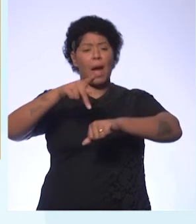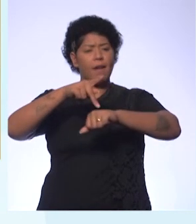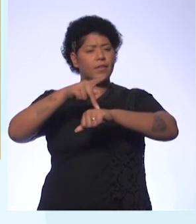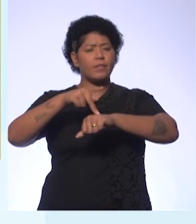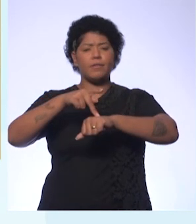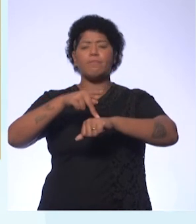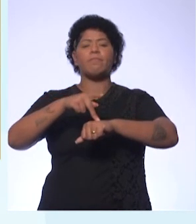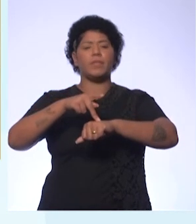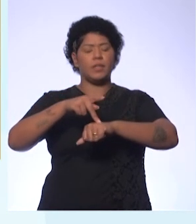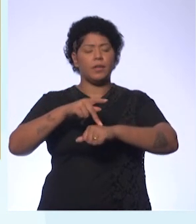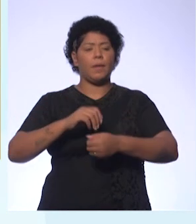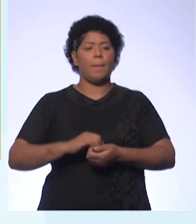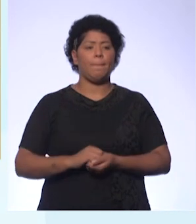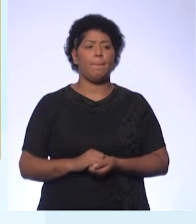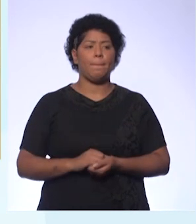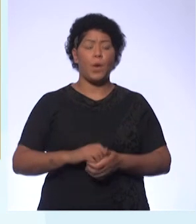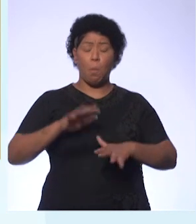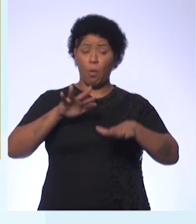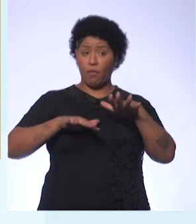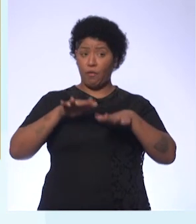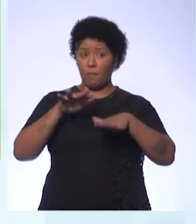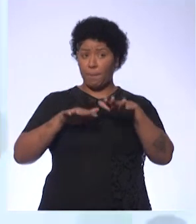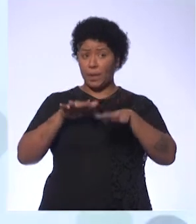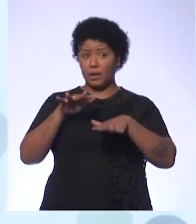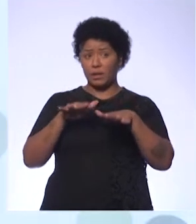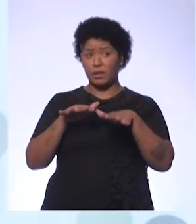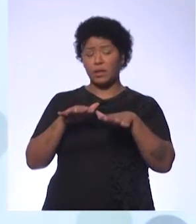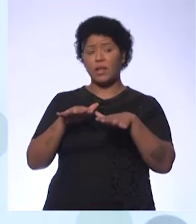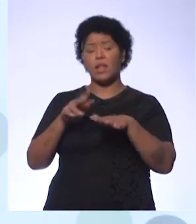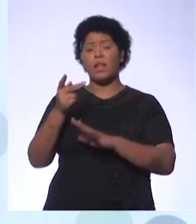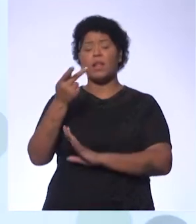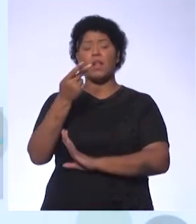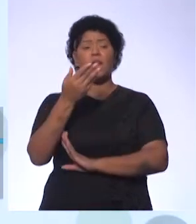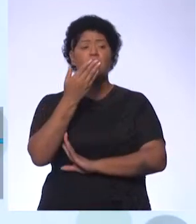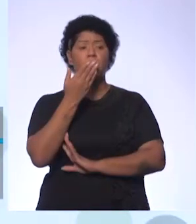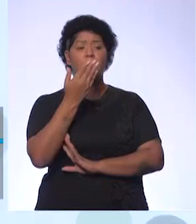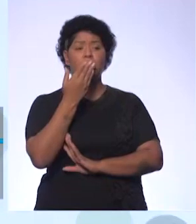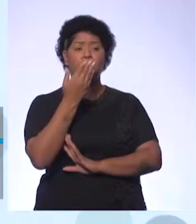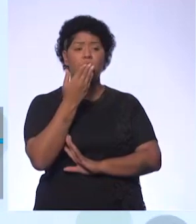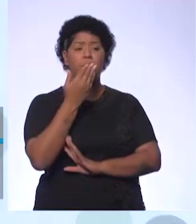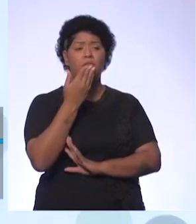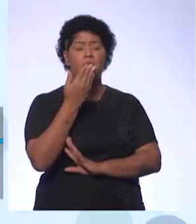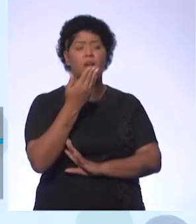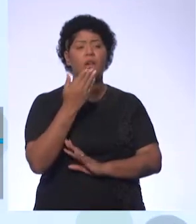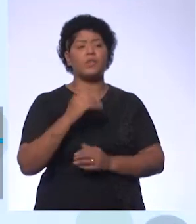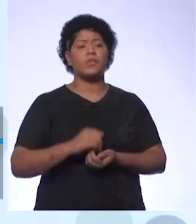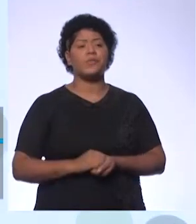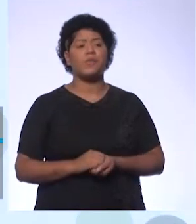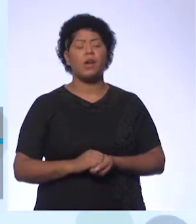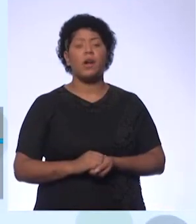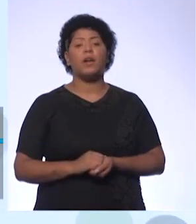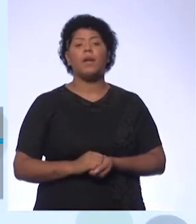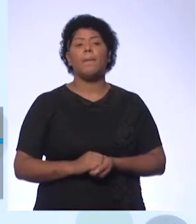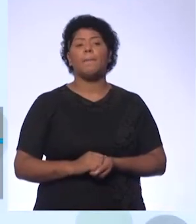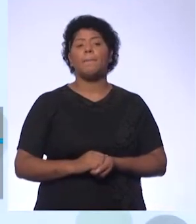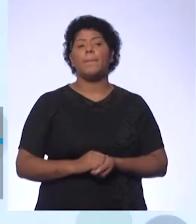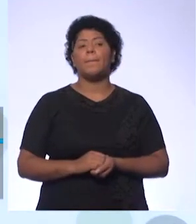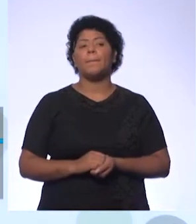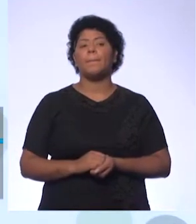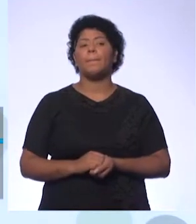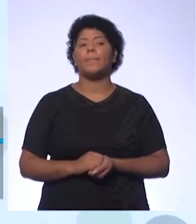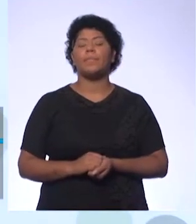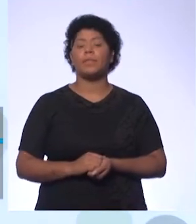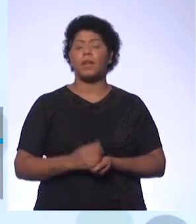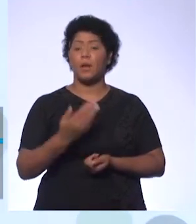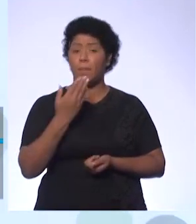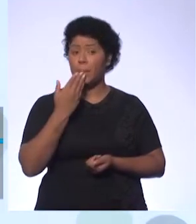e artesãos. O movimento cartista ele exigia assim, sufrágio universal masculino, né? Então, eles queriam